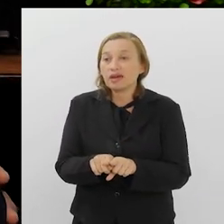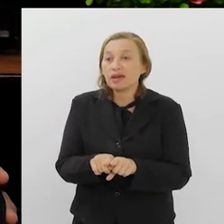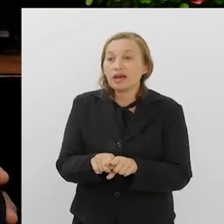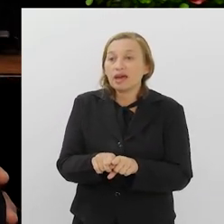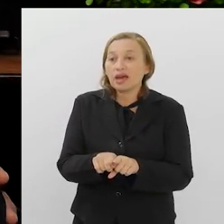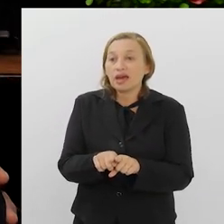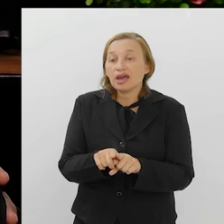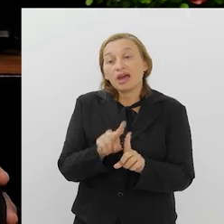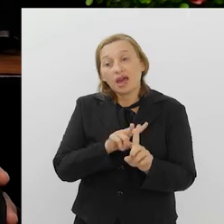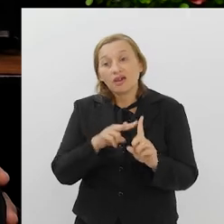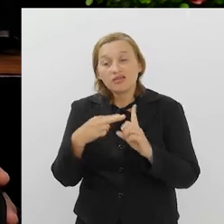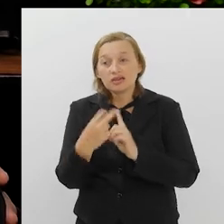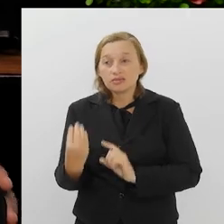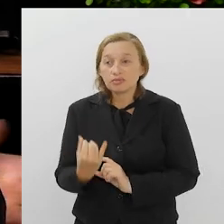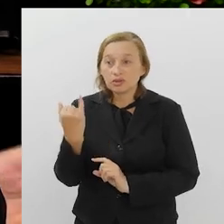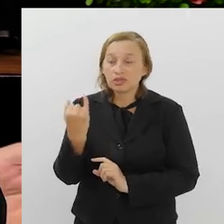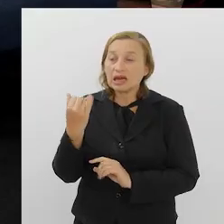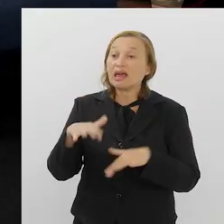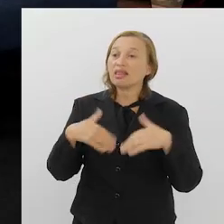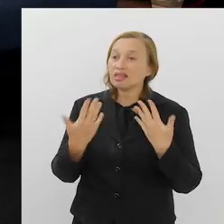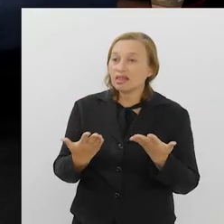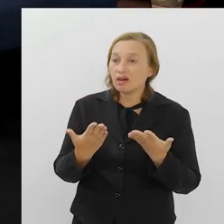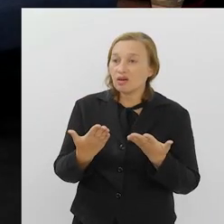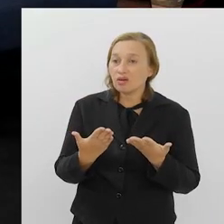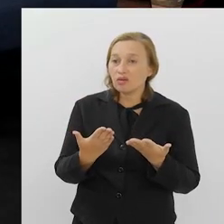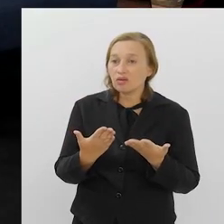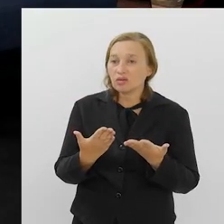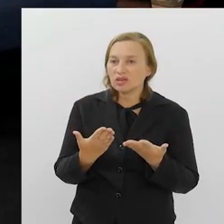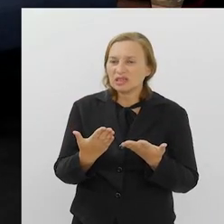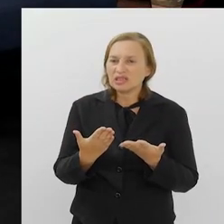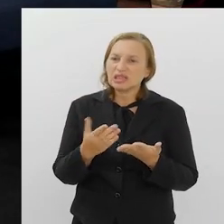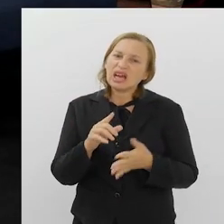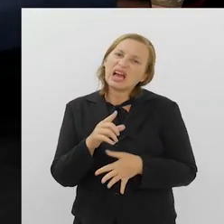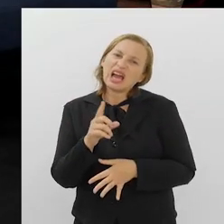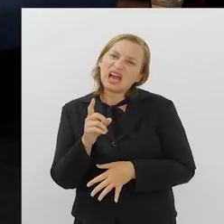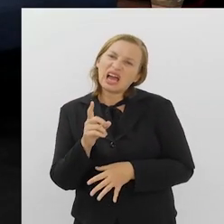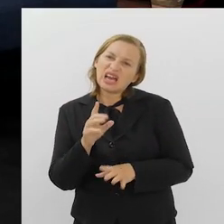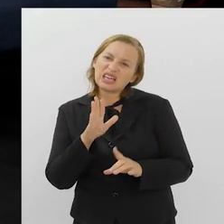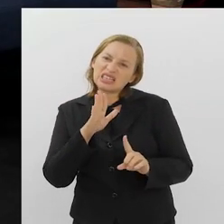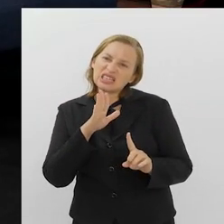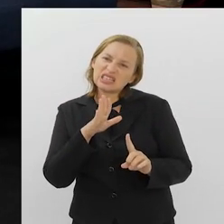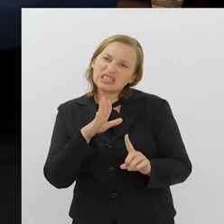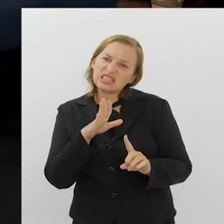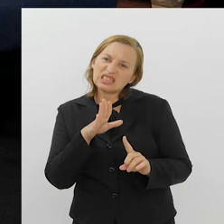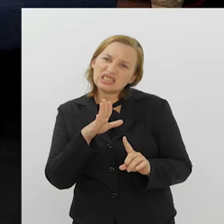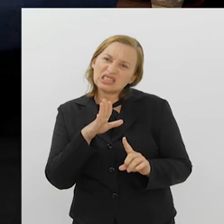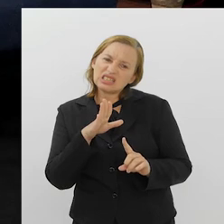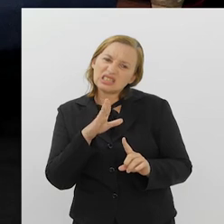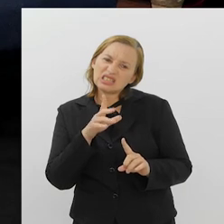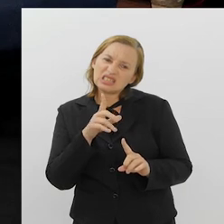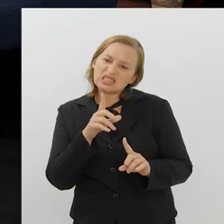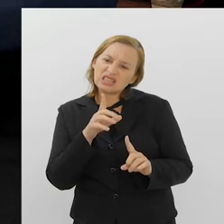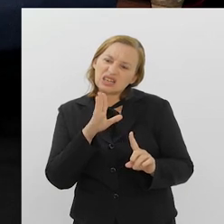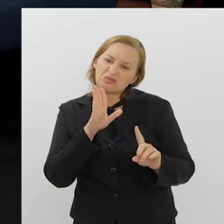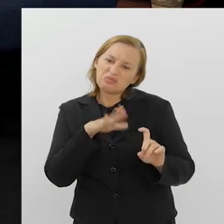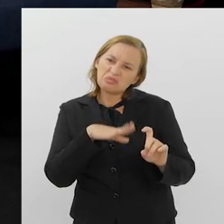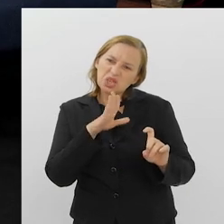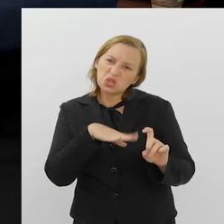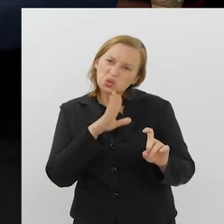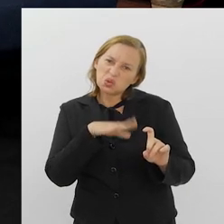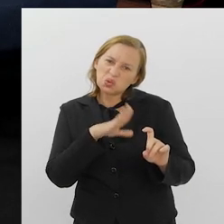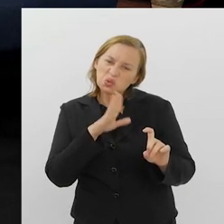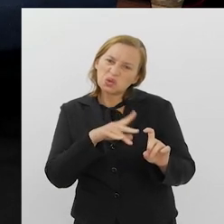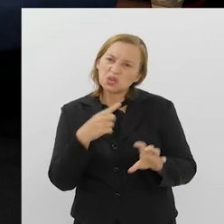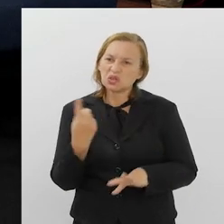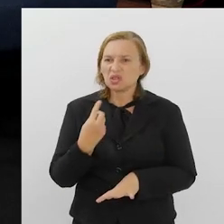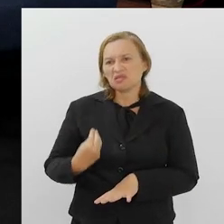é é vista Então esse bispão é mito Ah não Esso é completamente mito da vida social Nossa